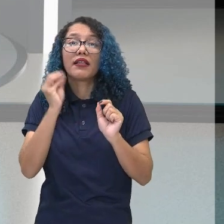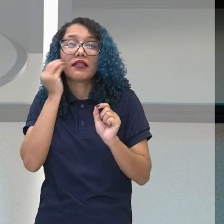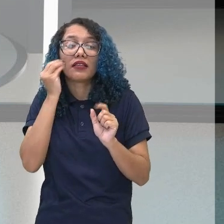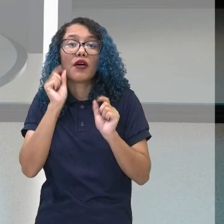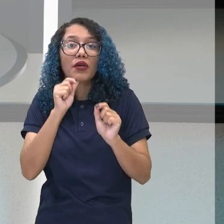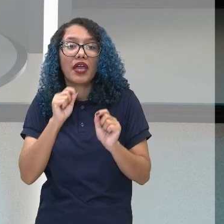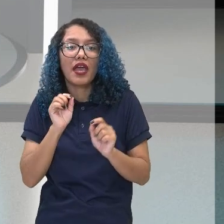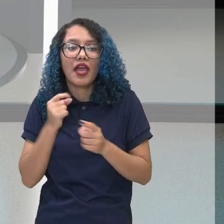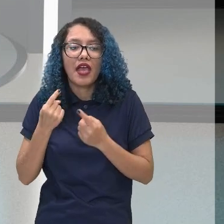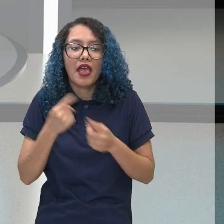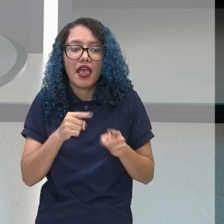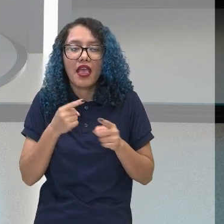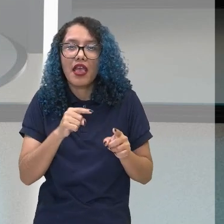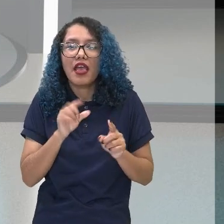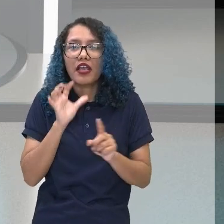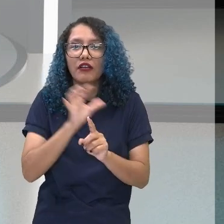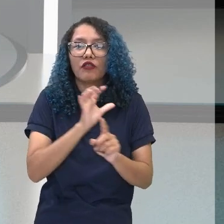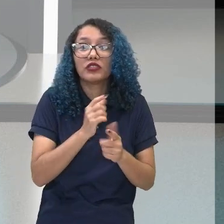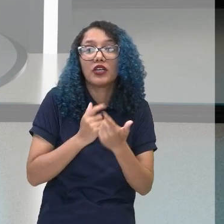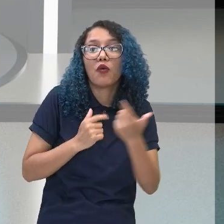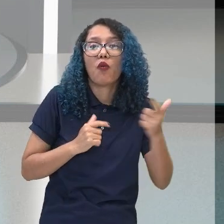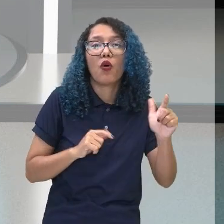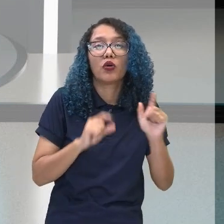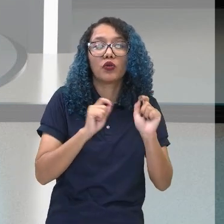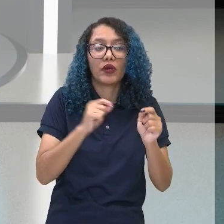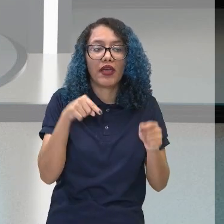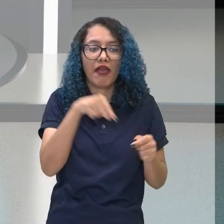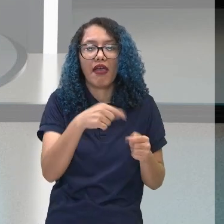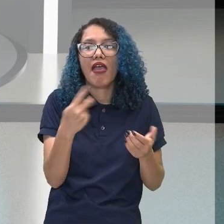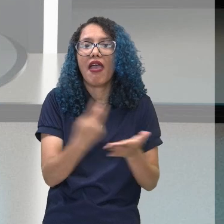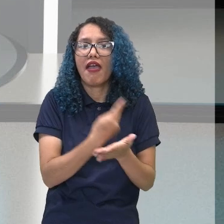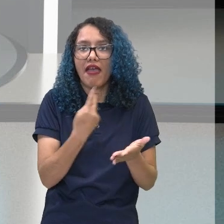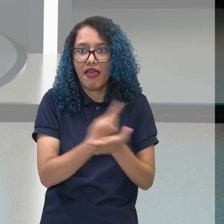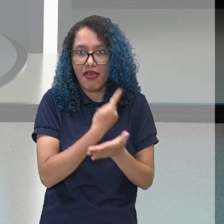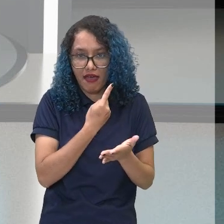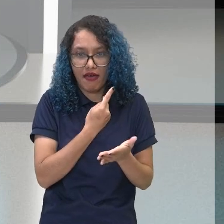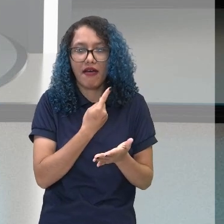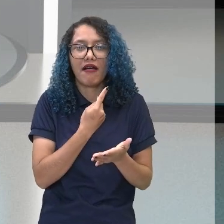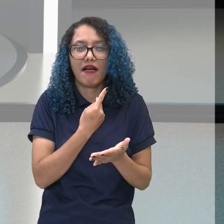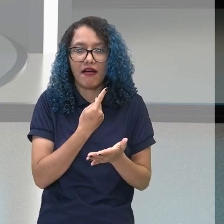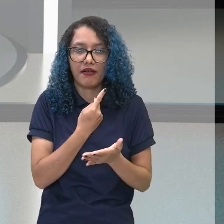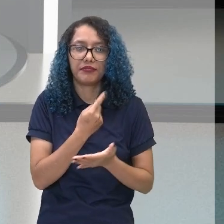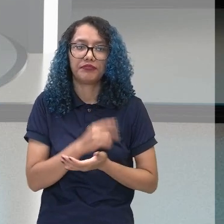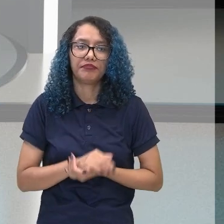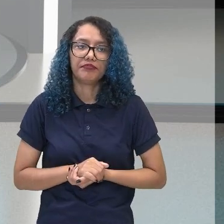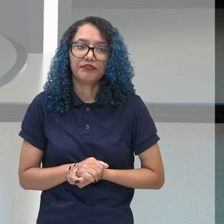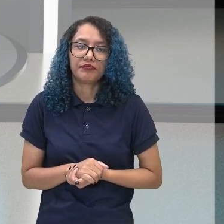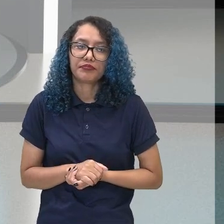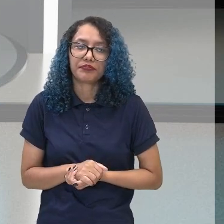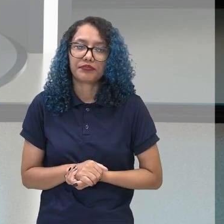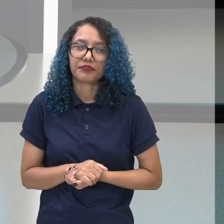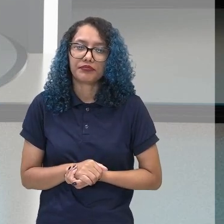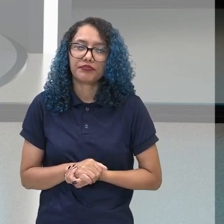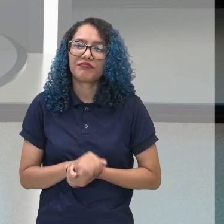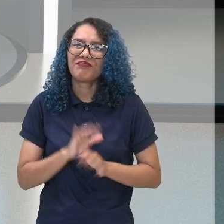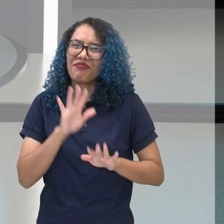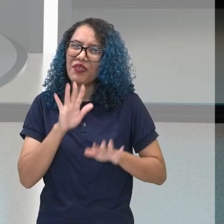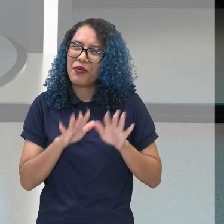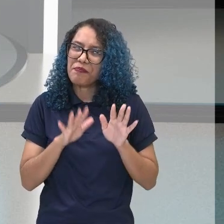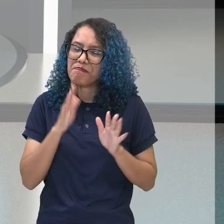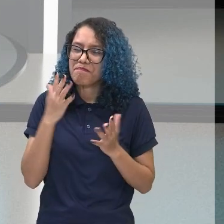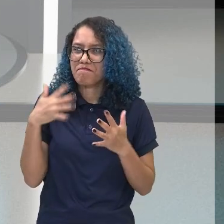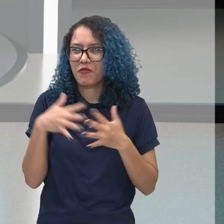conseguindo alcançar essa bola dentro do limite de jogadas ou toques no solo permitido. Parece complexo, parece